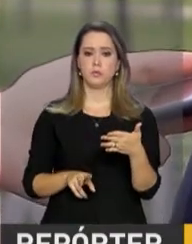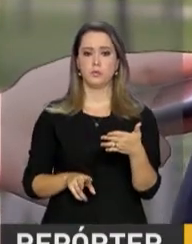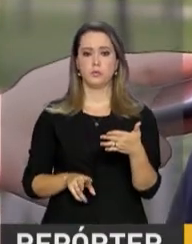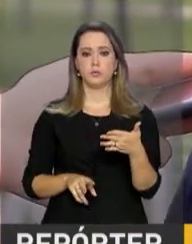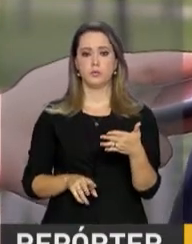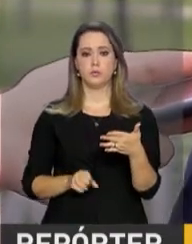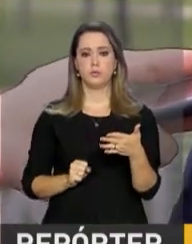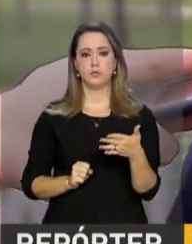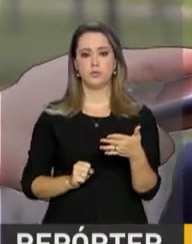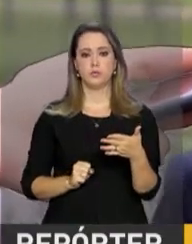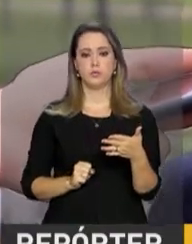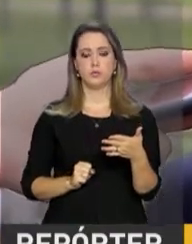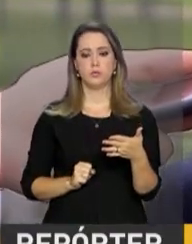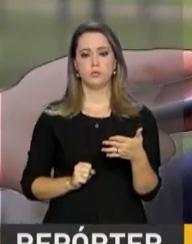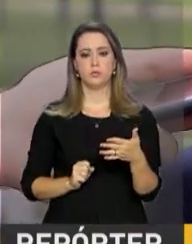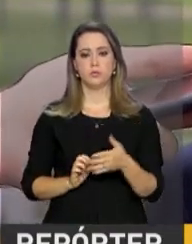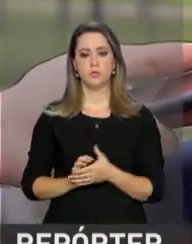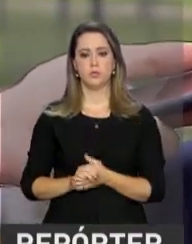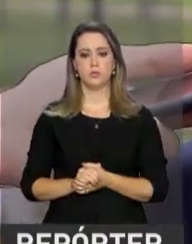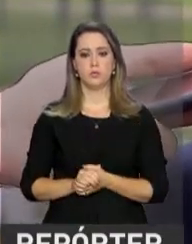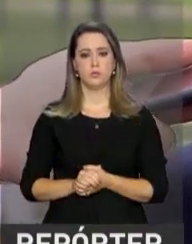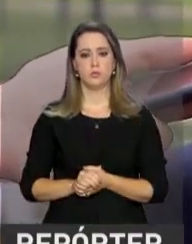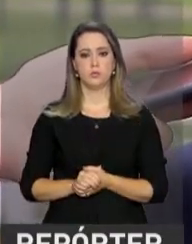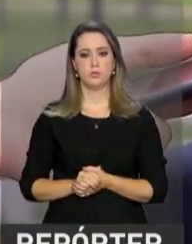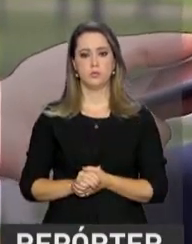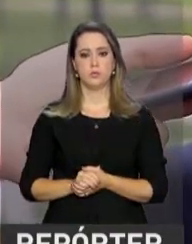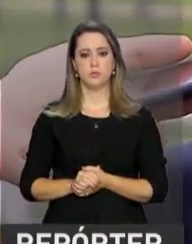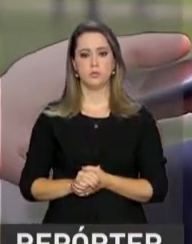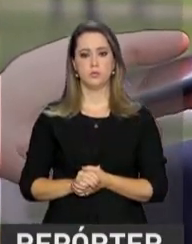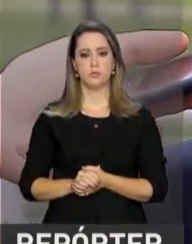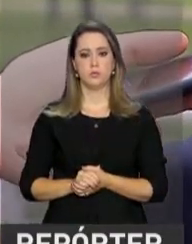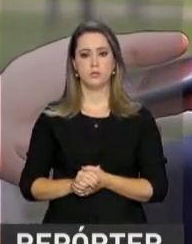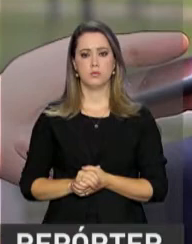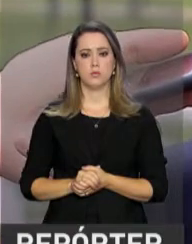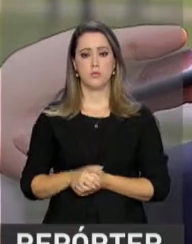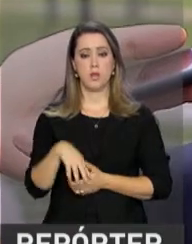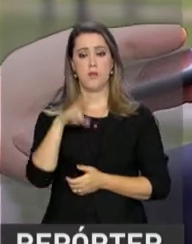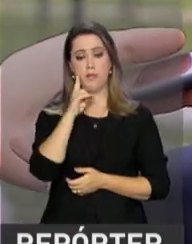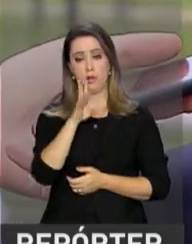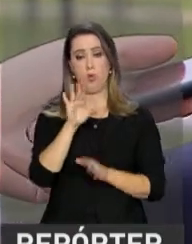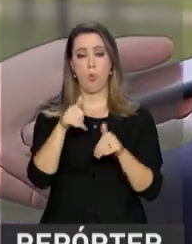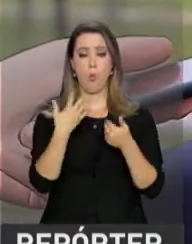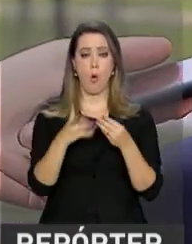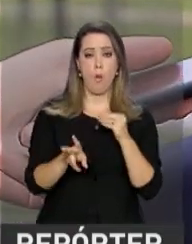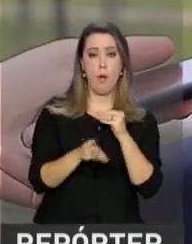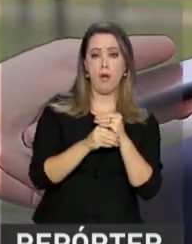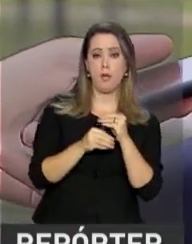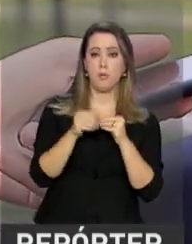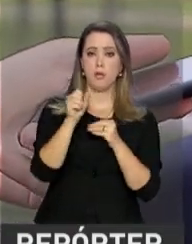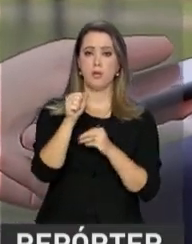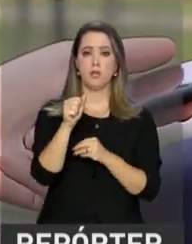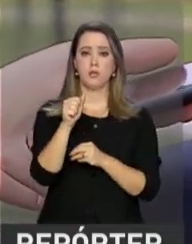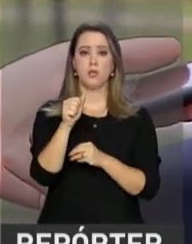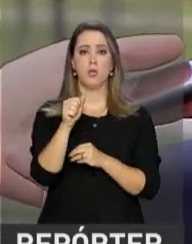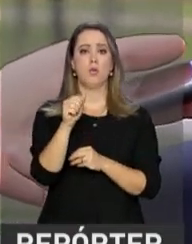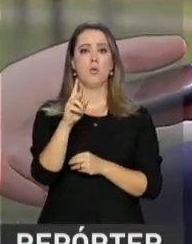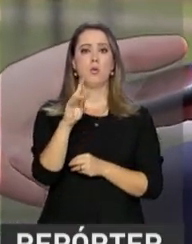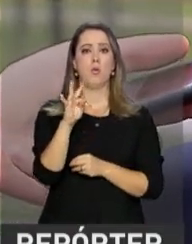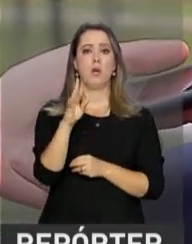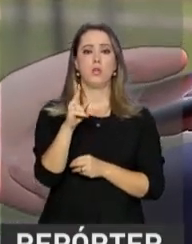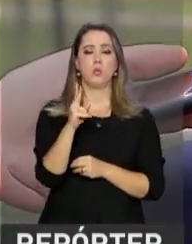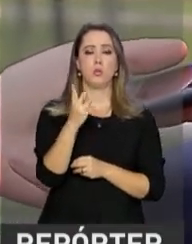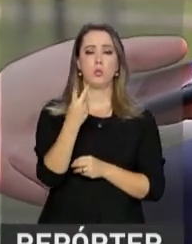o 111 alternativa do deputado baiano com